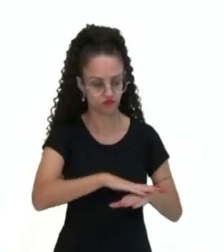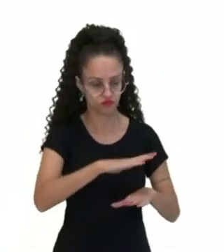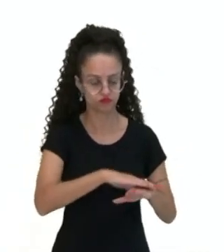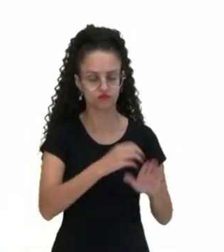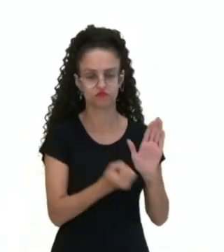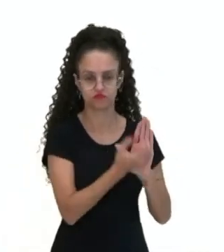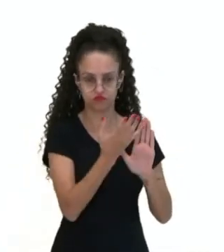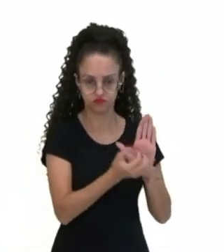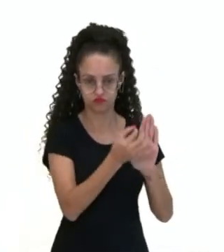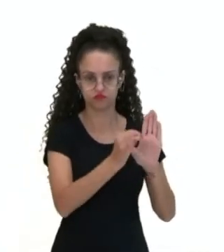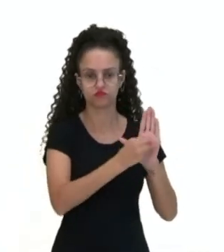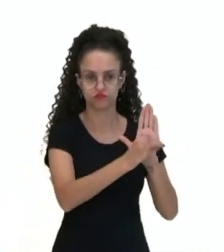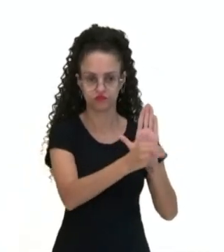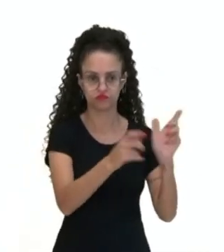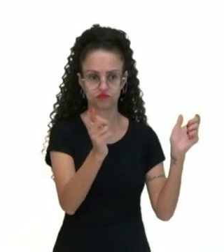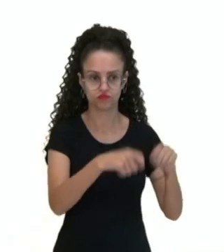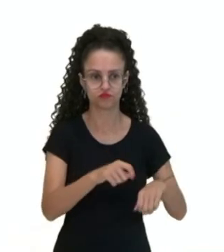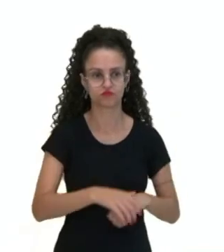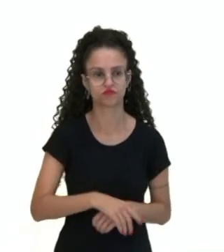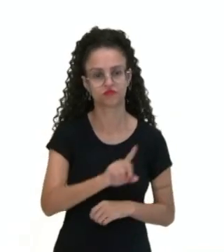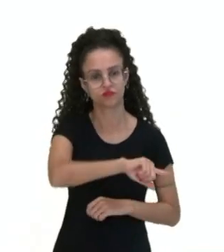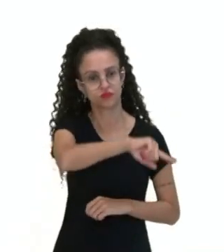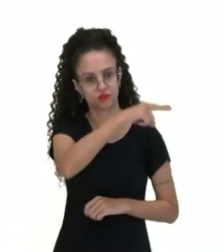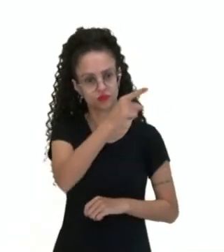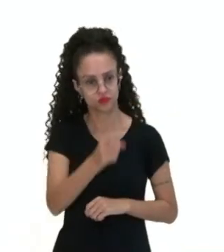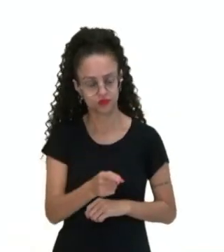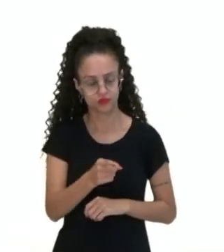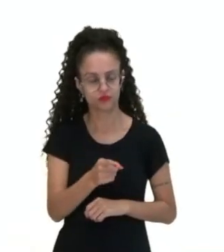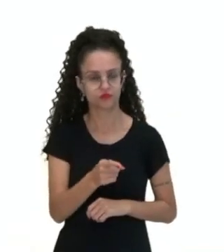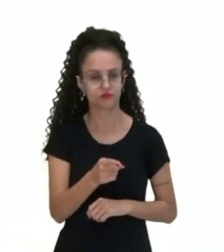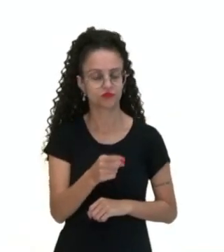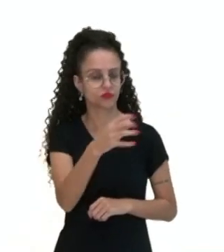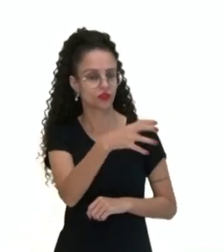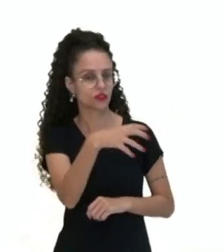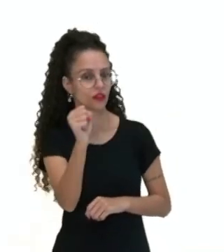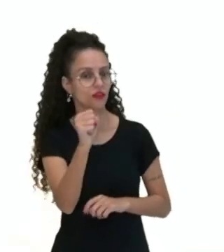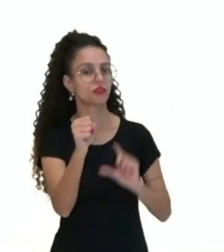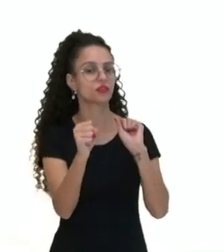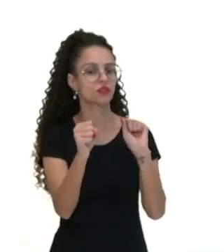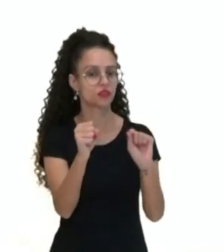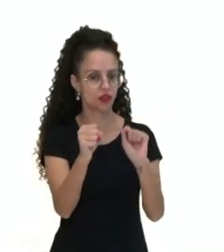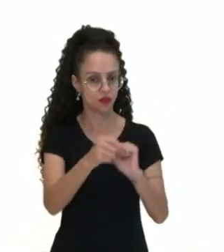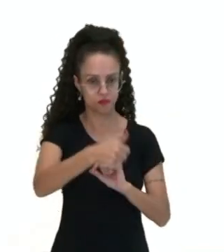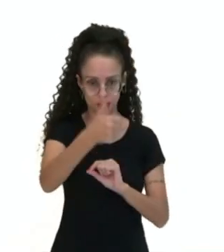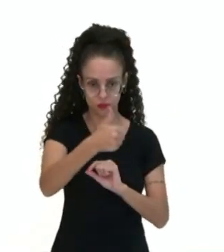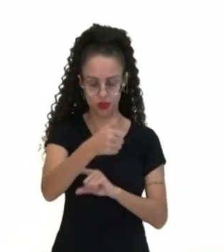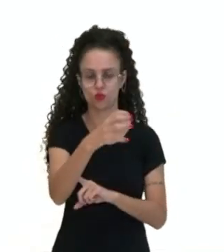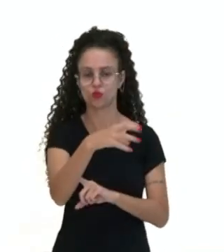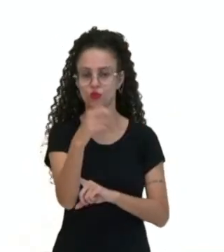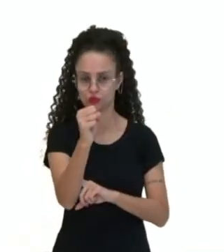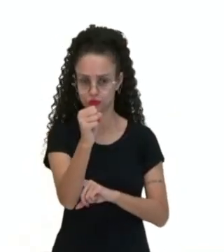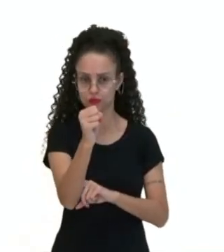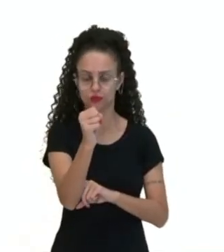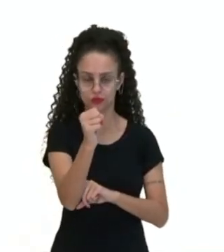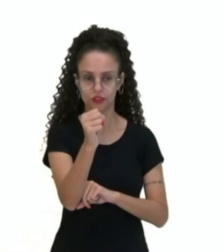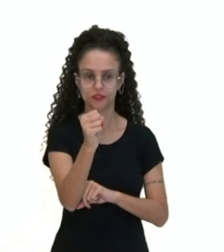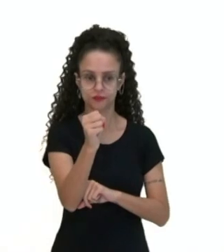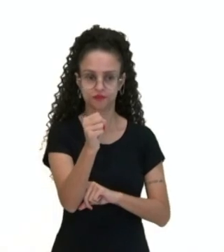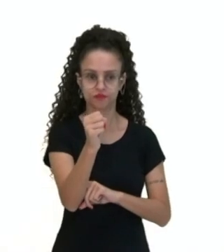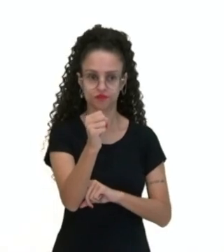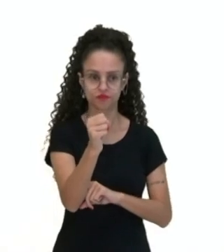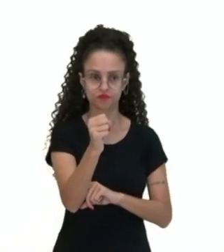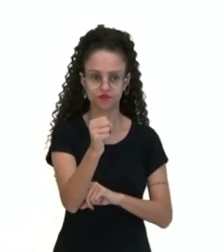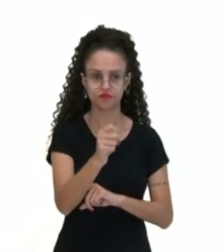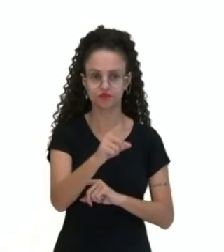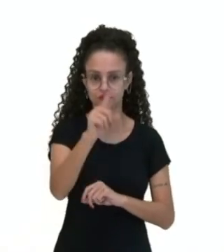a capacidade de produzir o próprio alimento. Logo, ele vai servir de alimento para o primeiro consumidor, né? Que